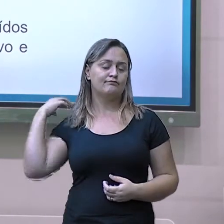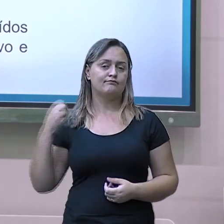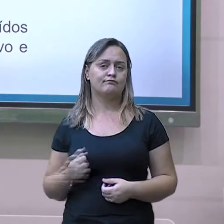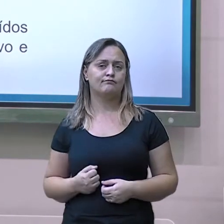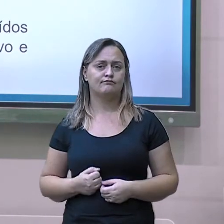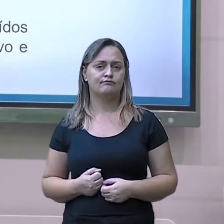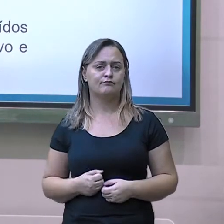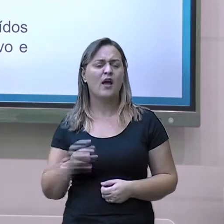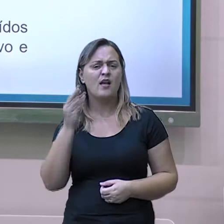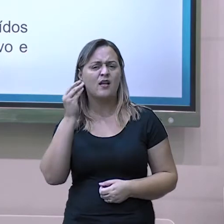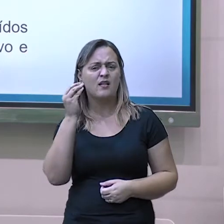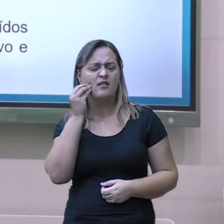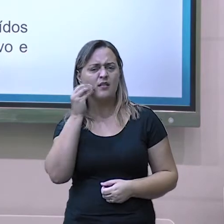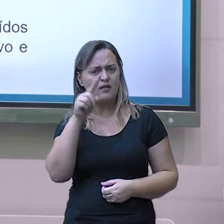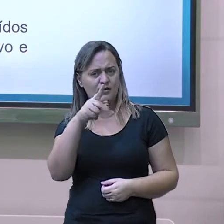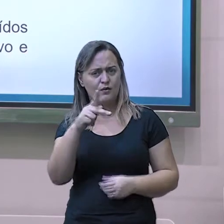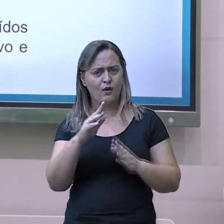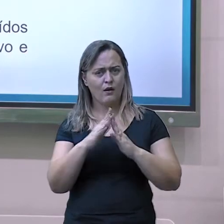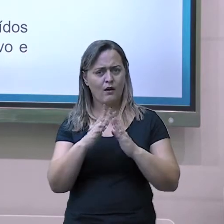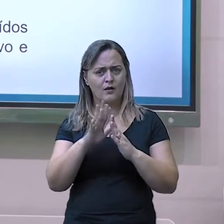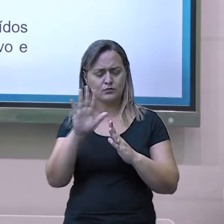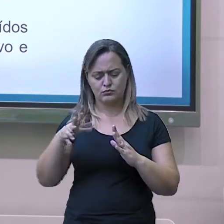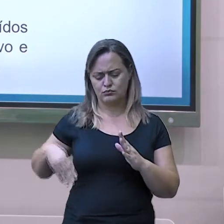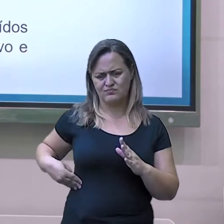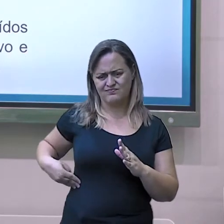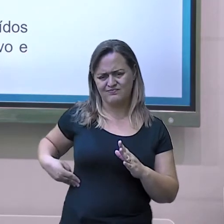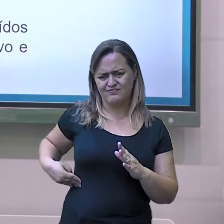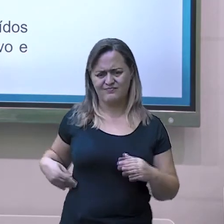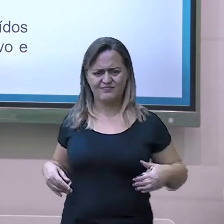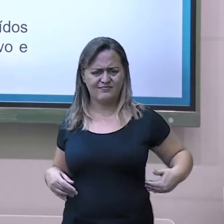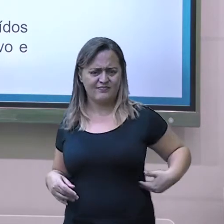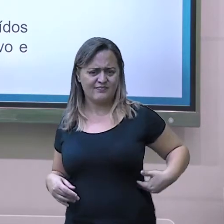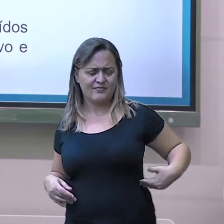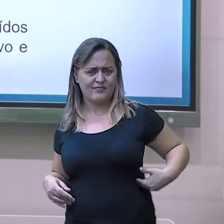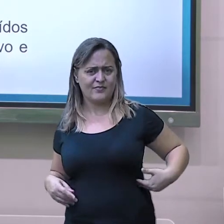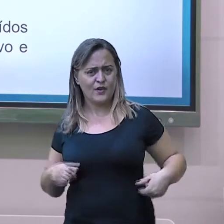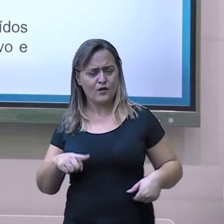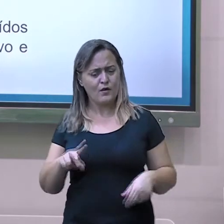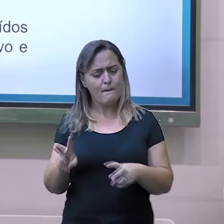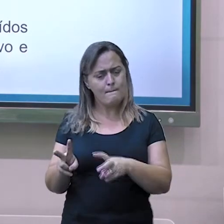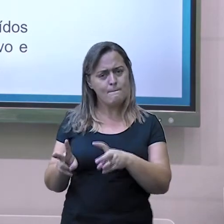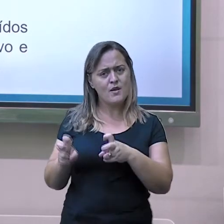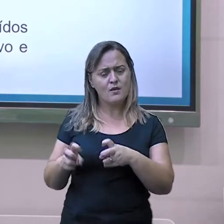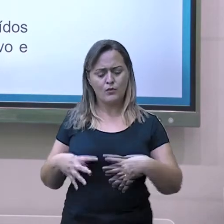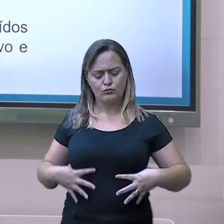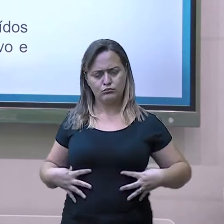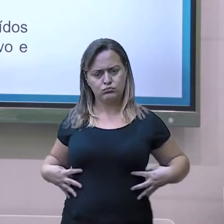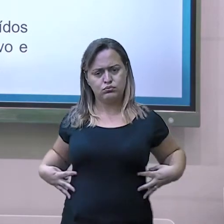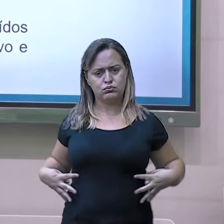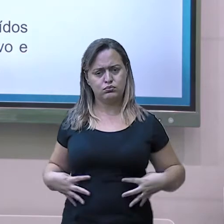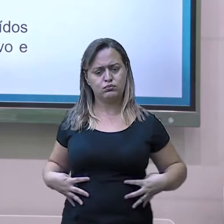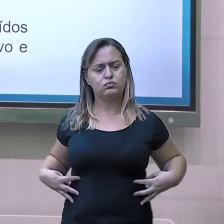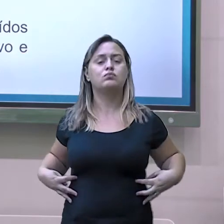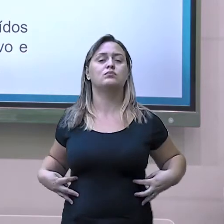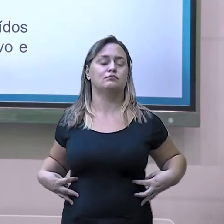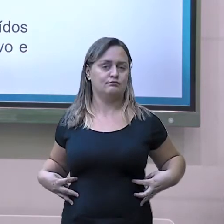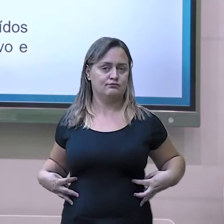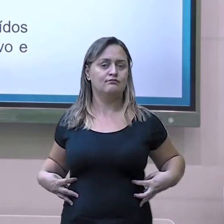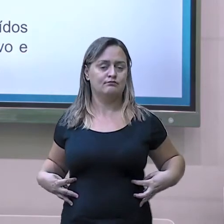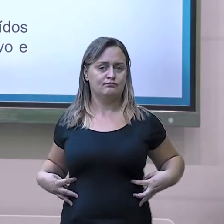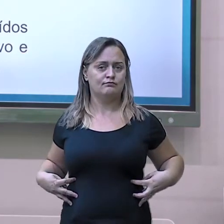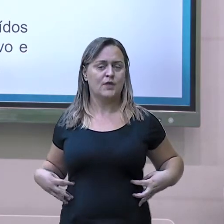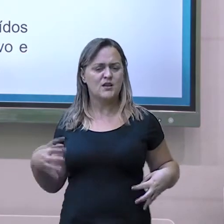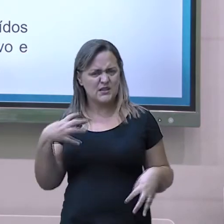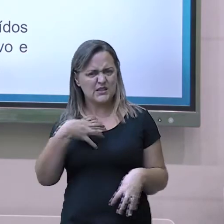isso aí em você, né? Apalpe, você vai conseguir perceber as costelas, mas você não alcança os